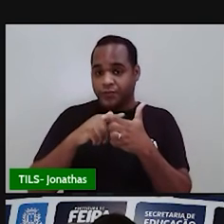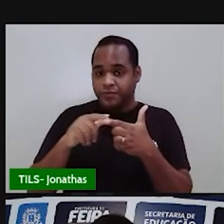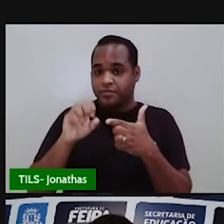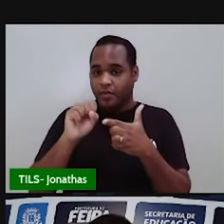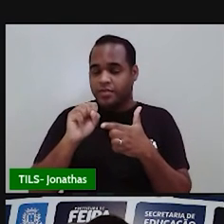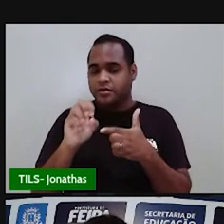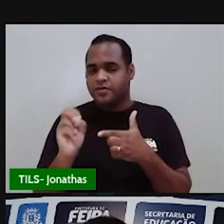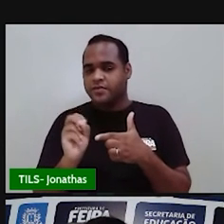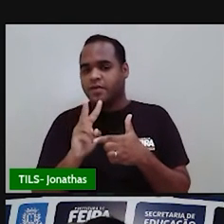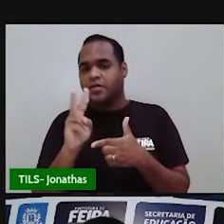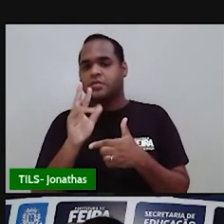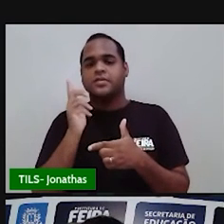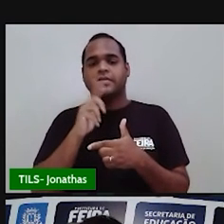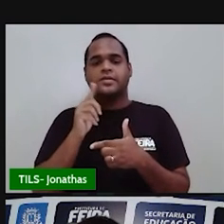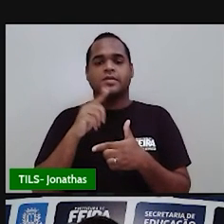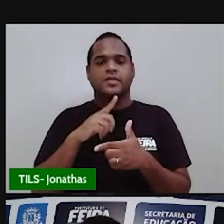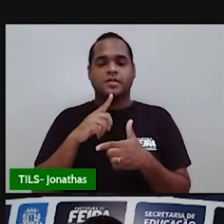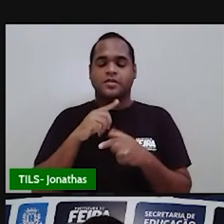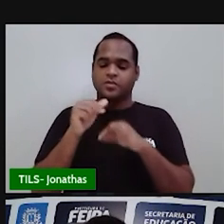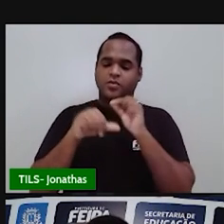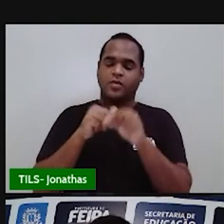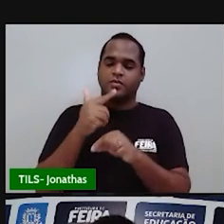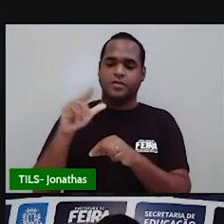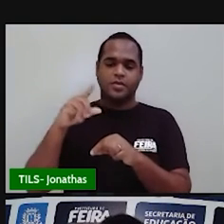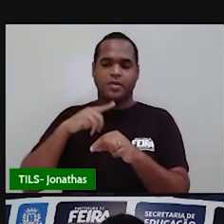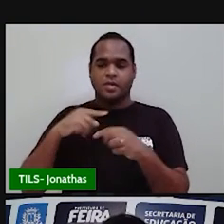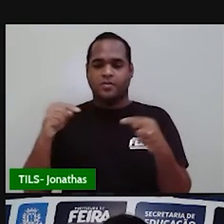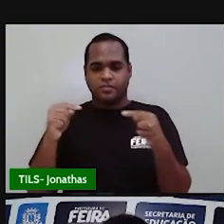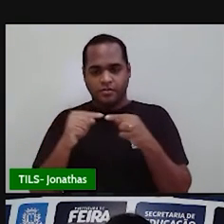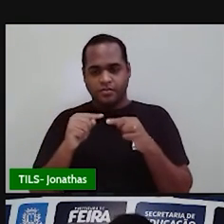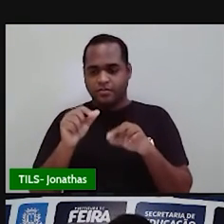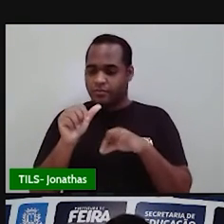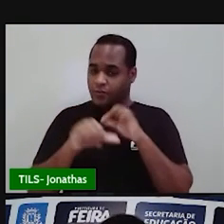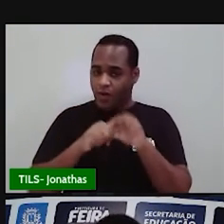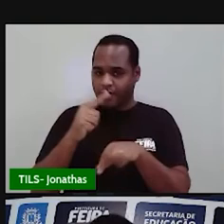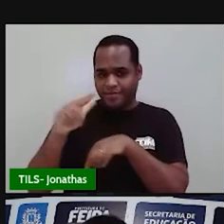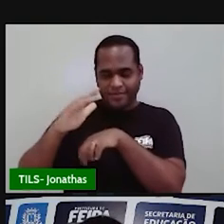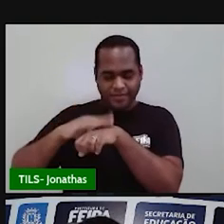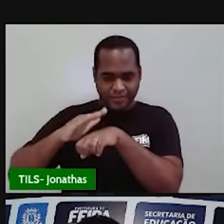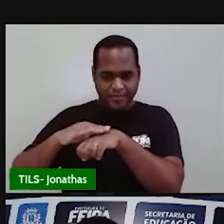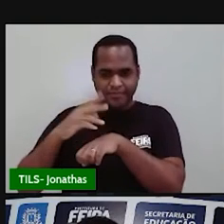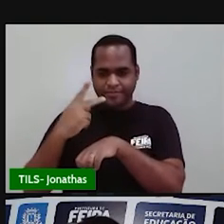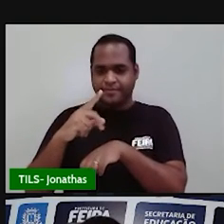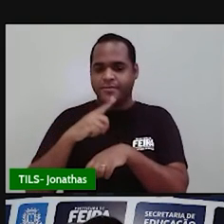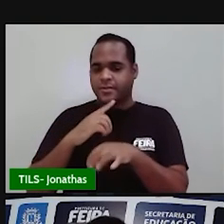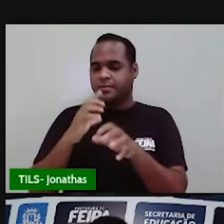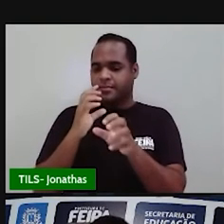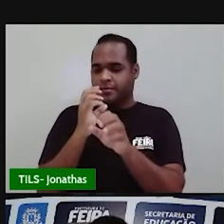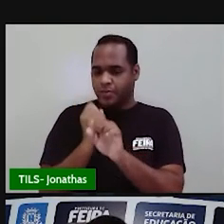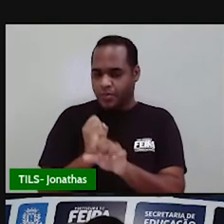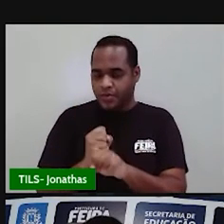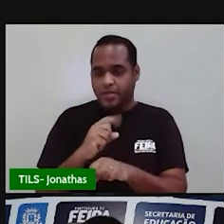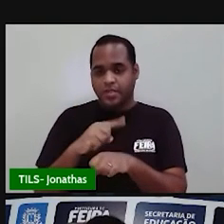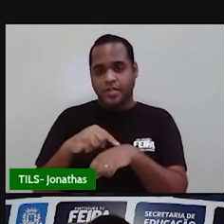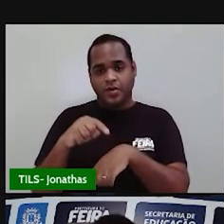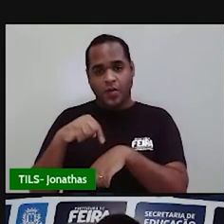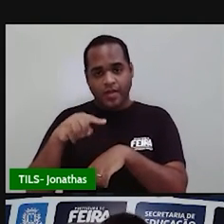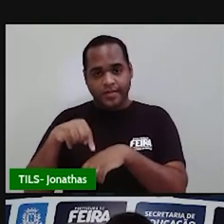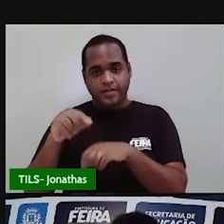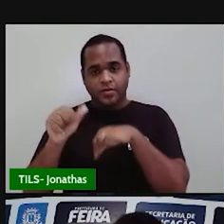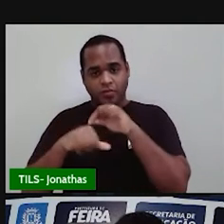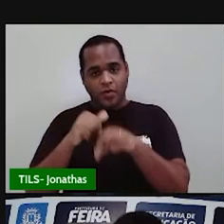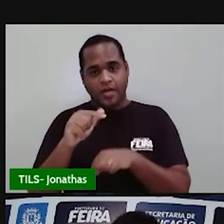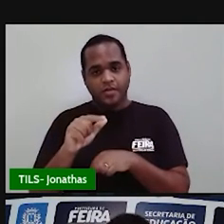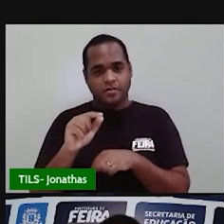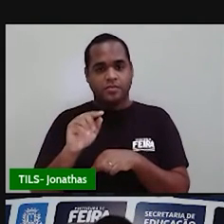encontrou por 1.000. Se você quiser fazer o contrário, pegar o que está em kilowatts-hora e mudar